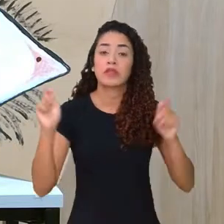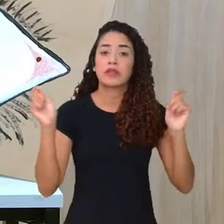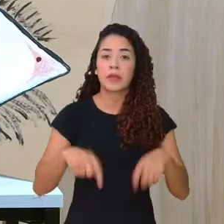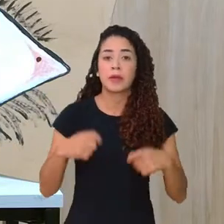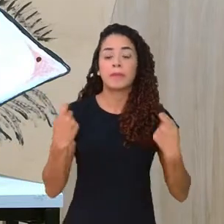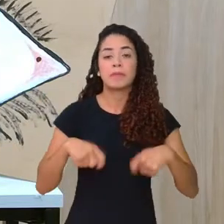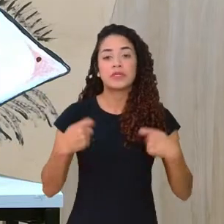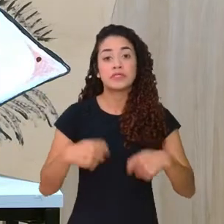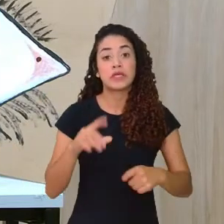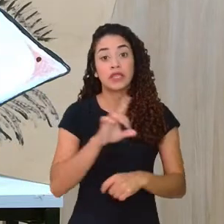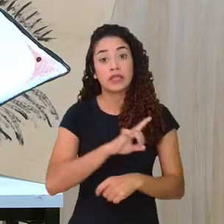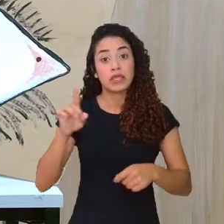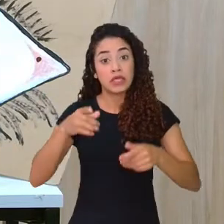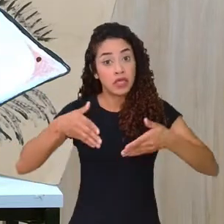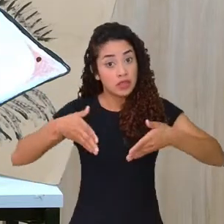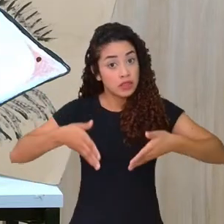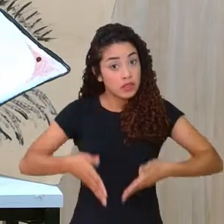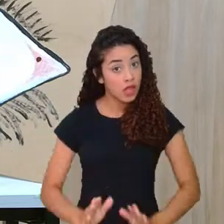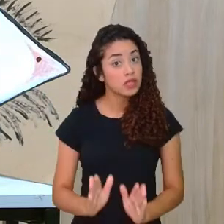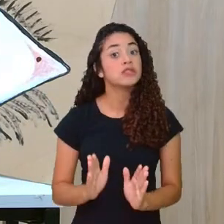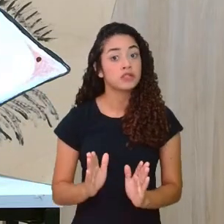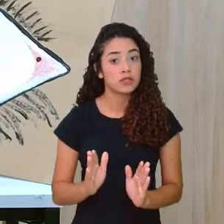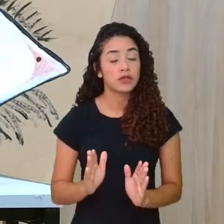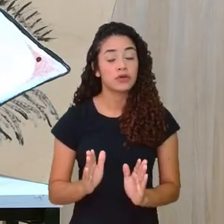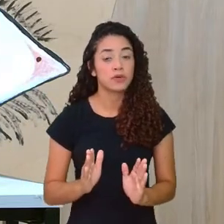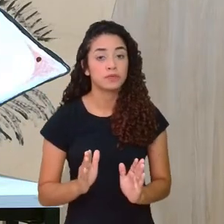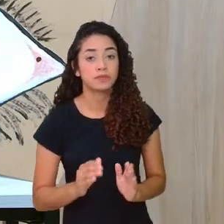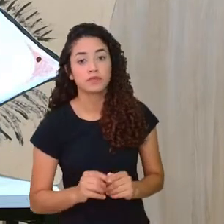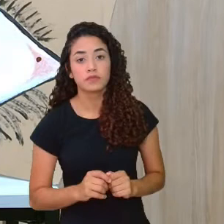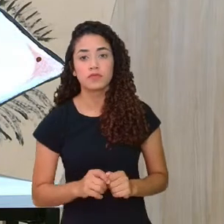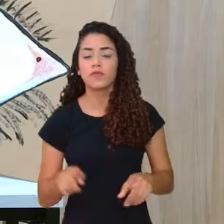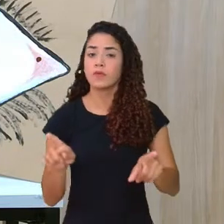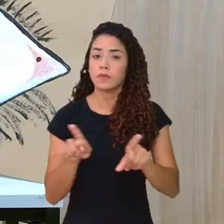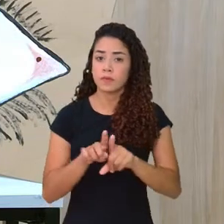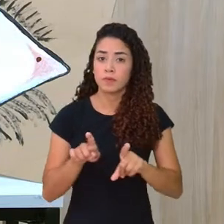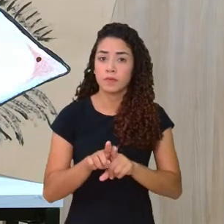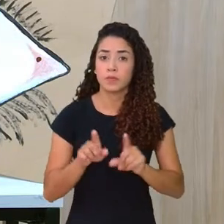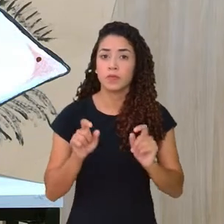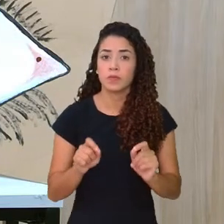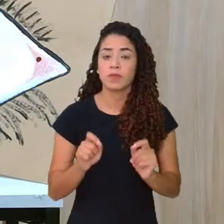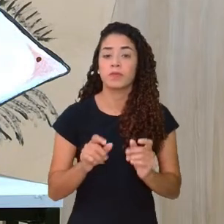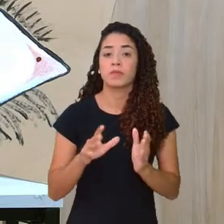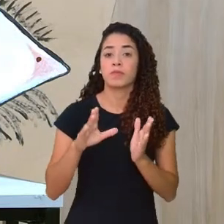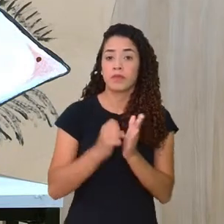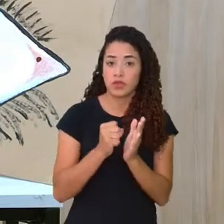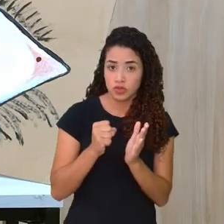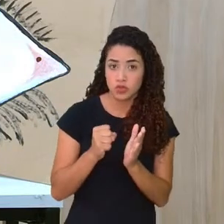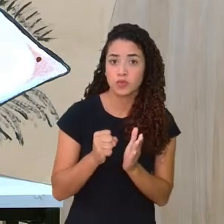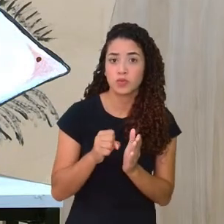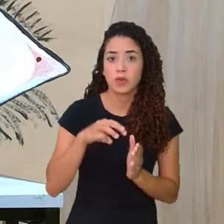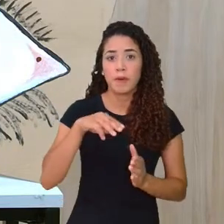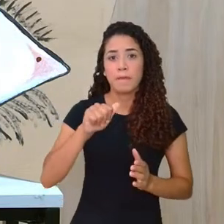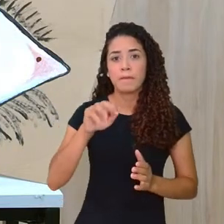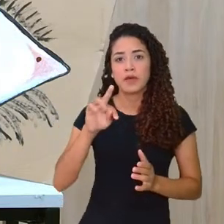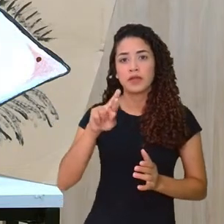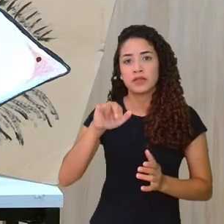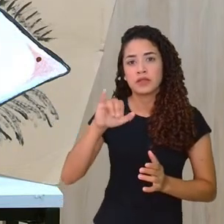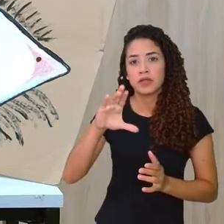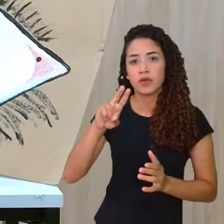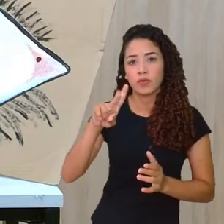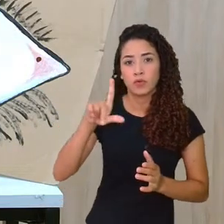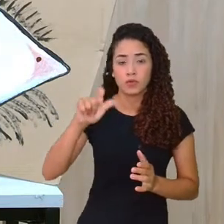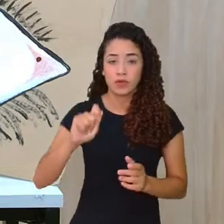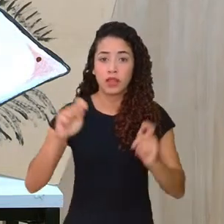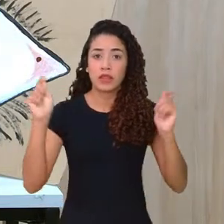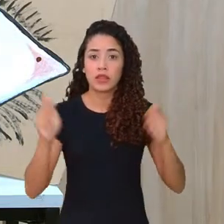de nascimento, ou seja, dia, mês e ano, e também a matrícula de vocês, que vocês vão pegar lá na escola.